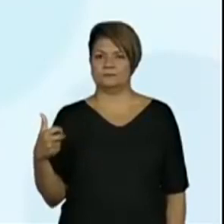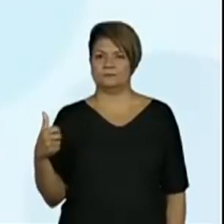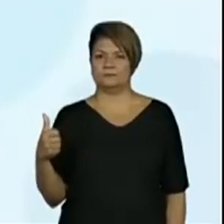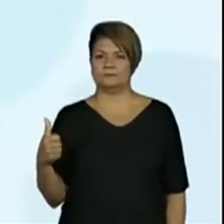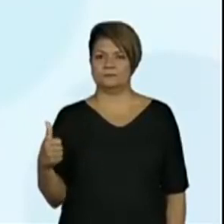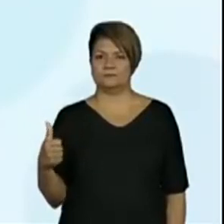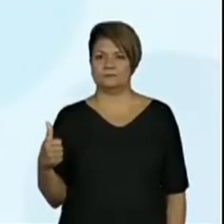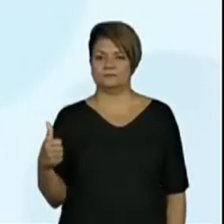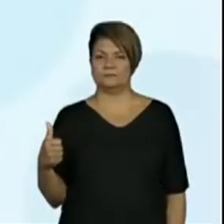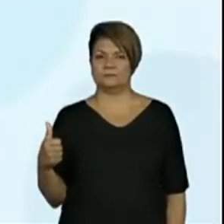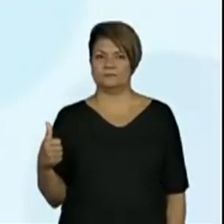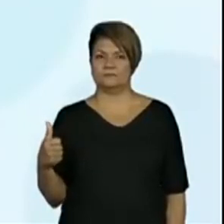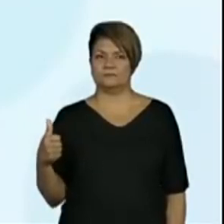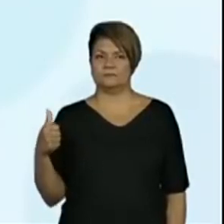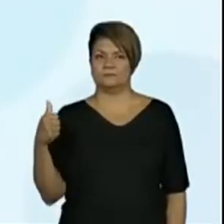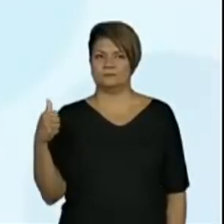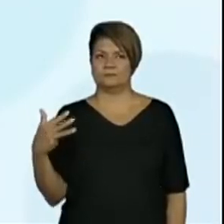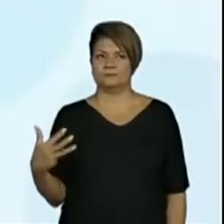13,